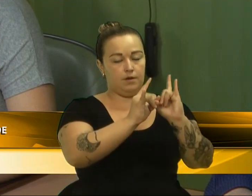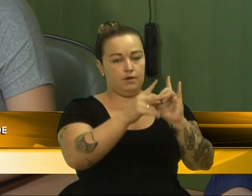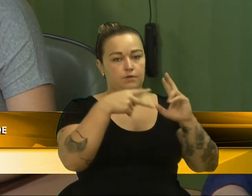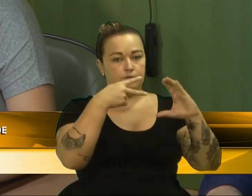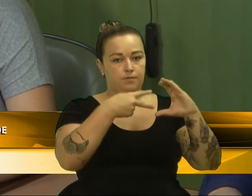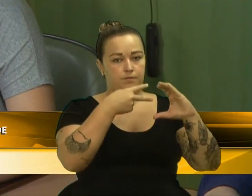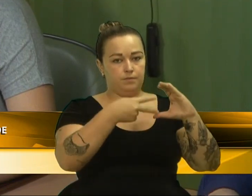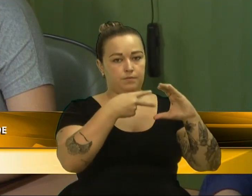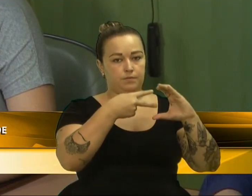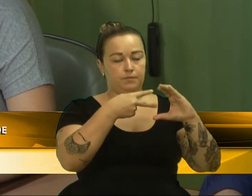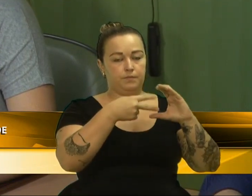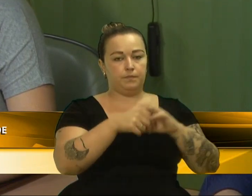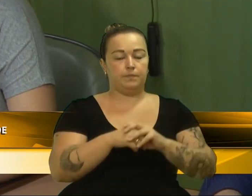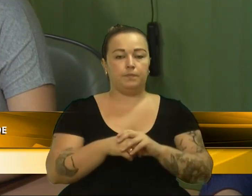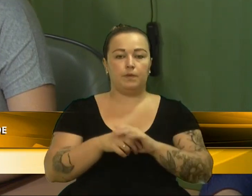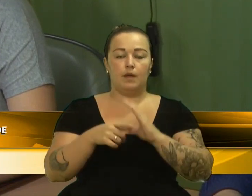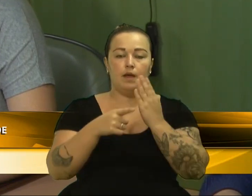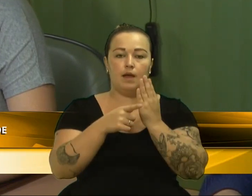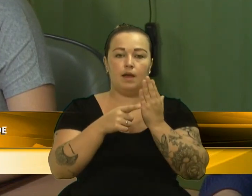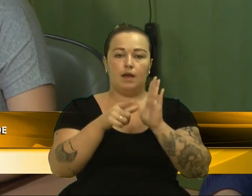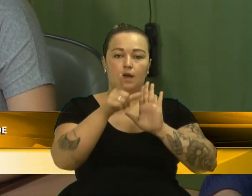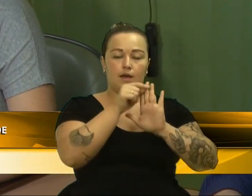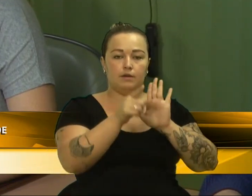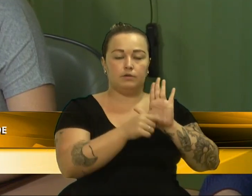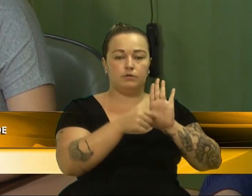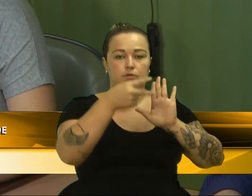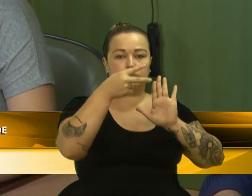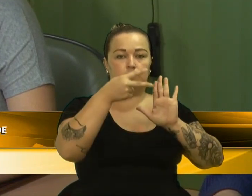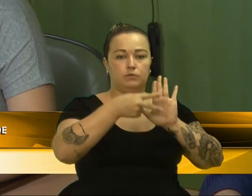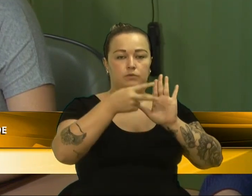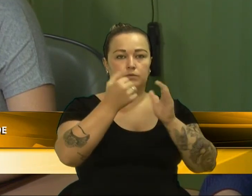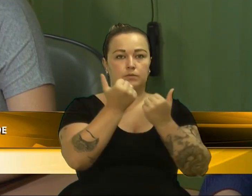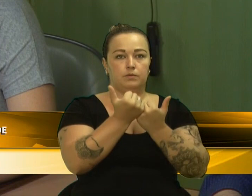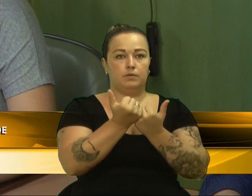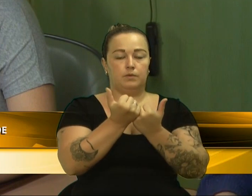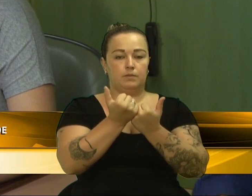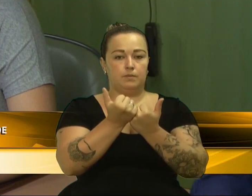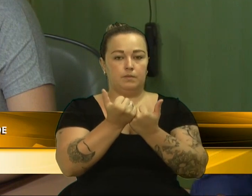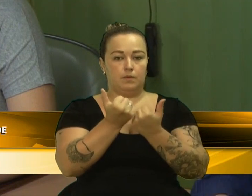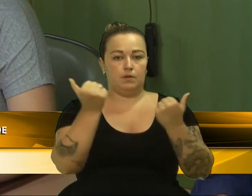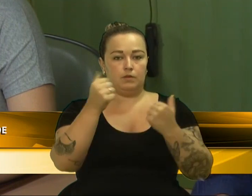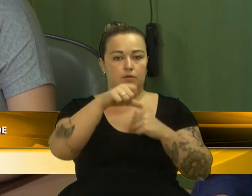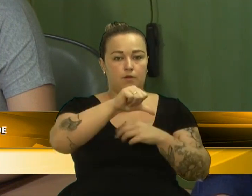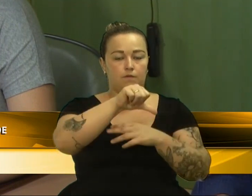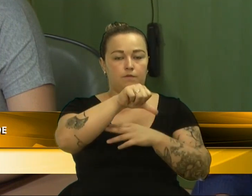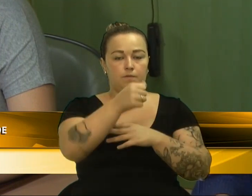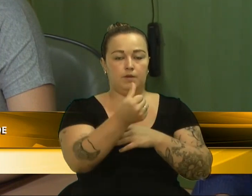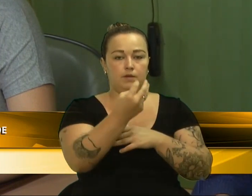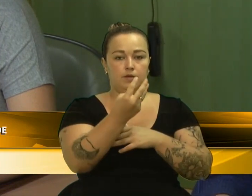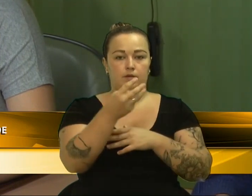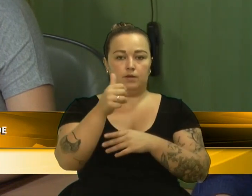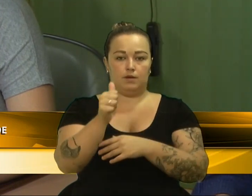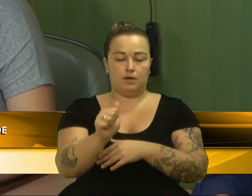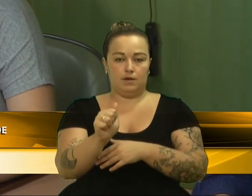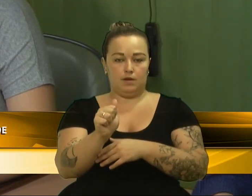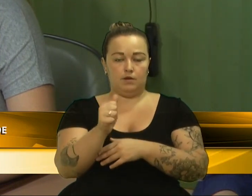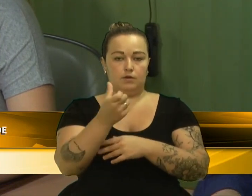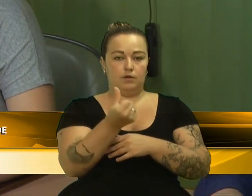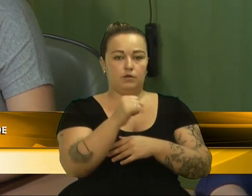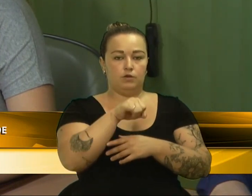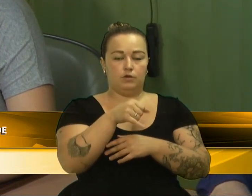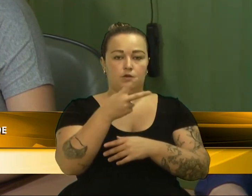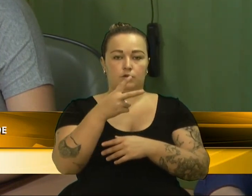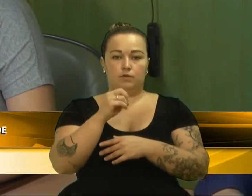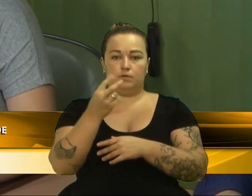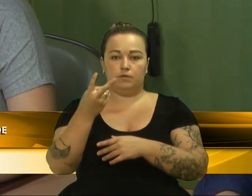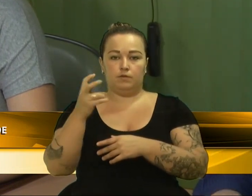Rossetti. Artigo 2º. Revoga a resolução de mesa número 963A, de 6 de janeiro de 2020.